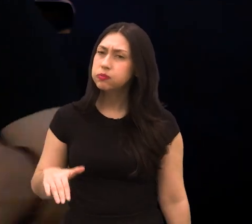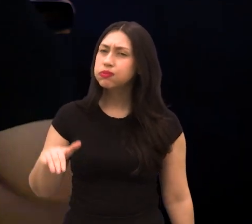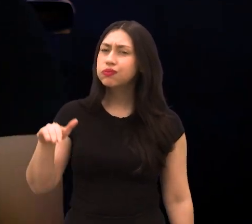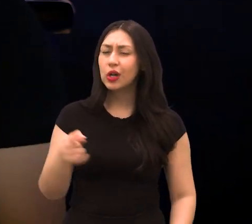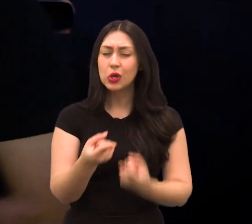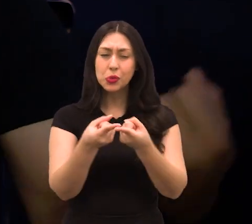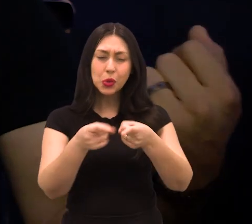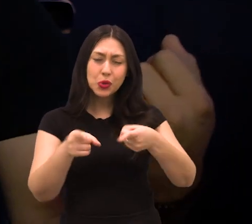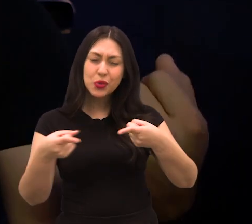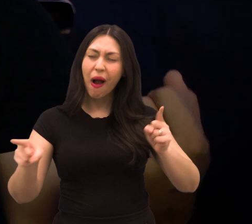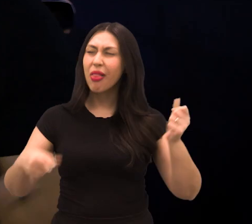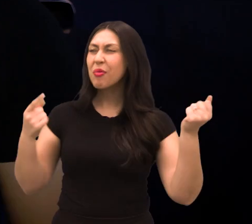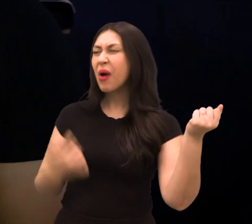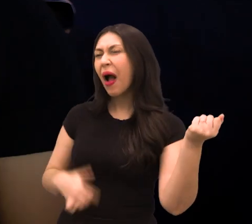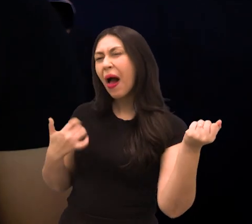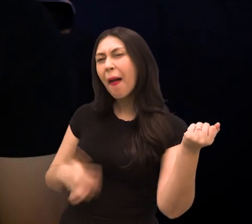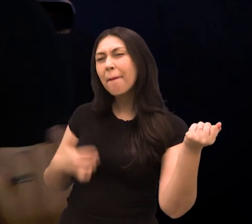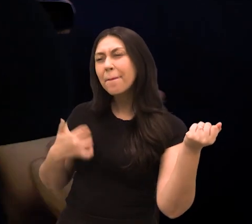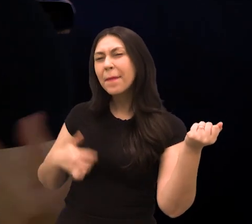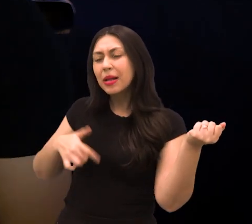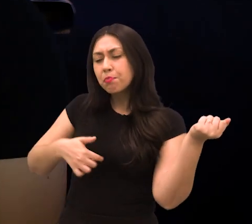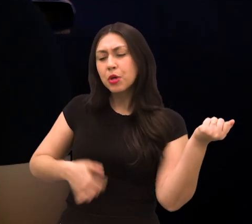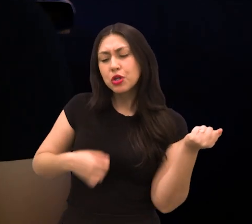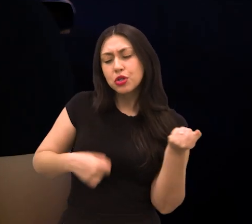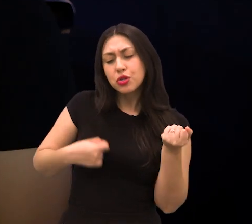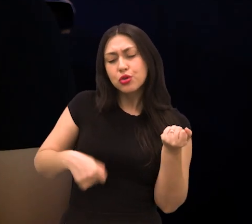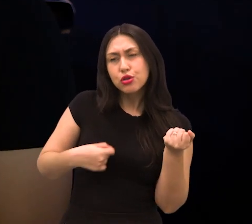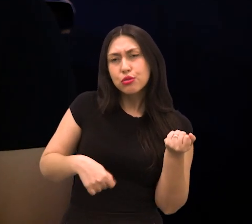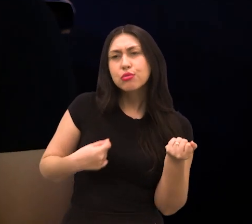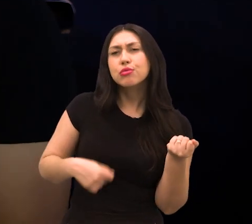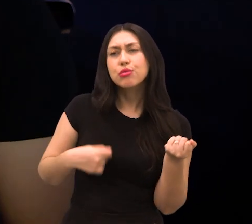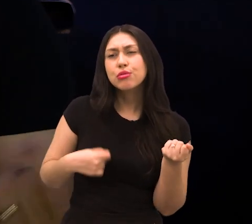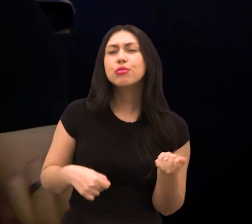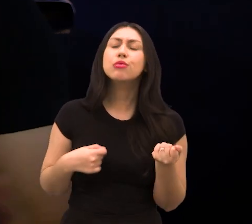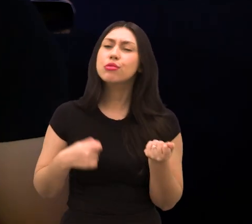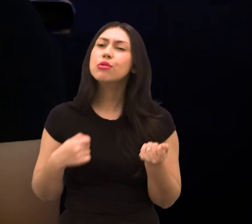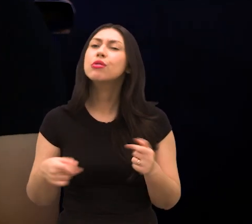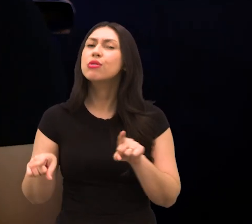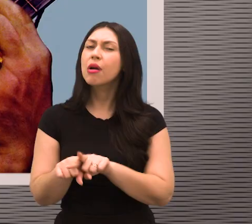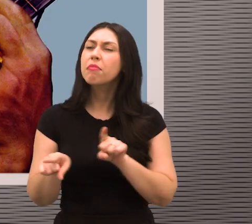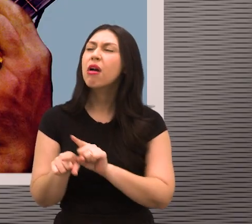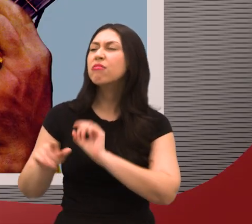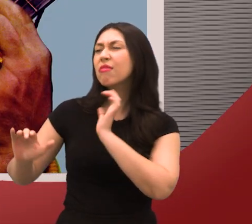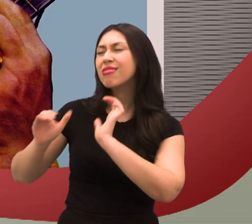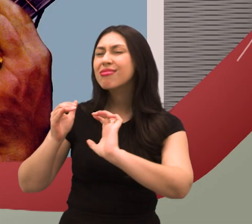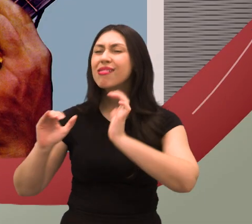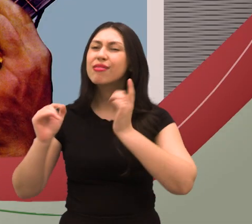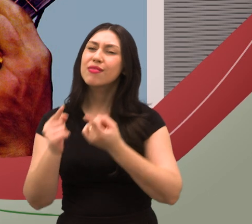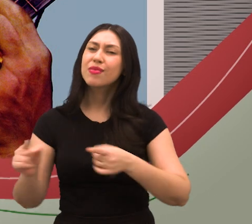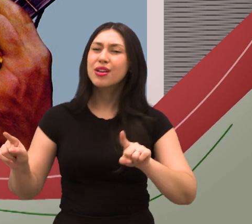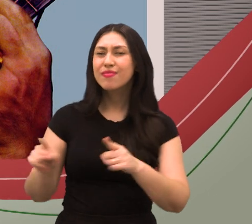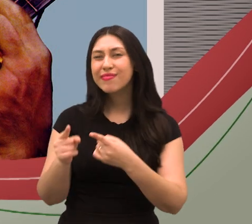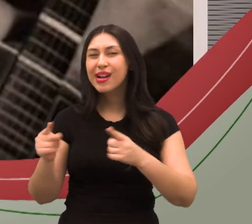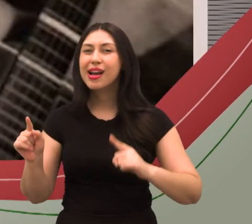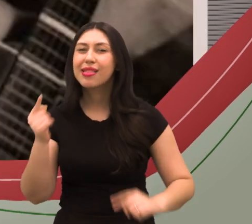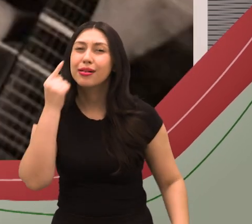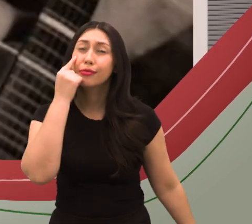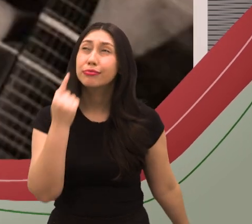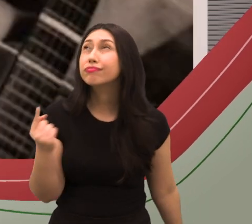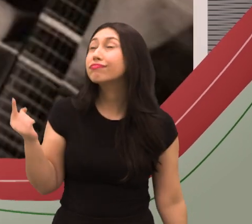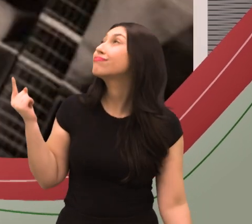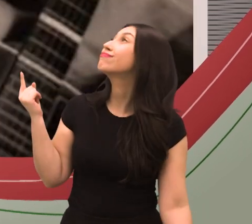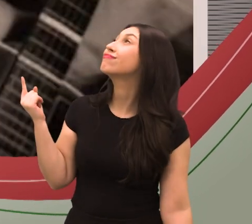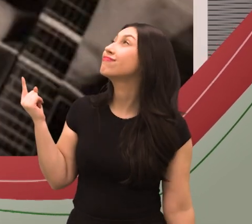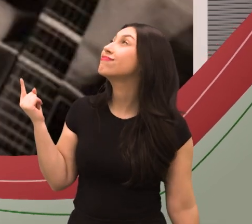de churrascada com violão, com cavaquinho. Então aquelas rodas de boemia, né? Nelson